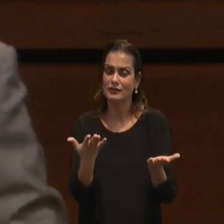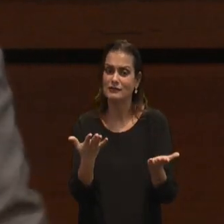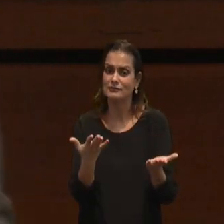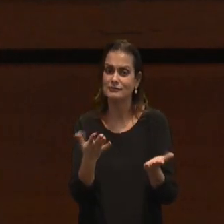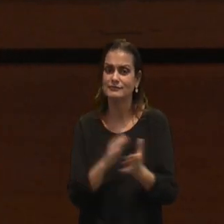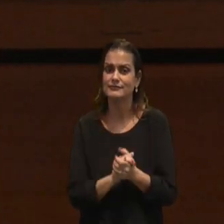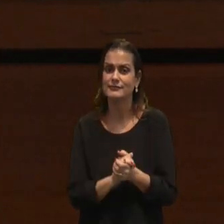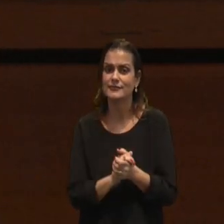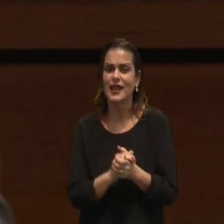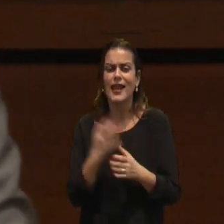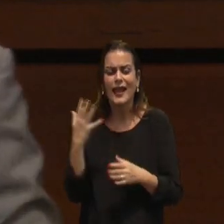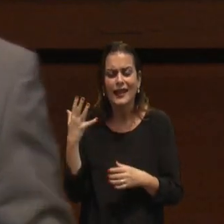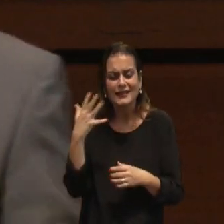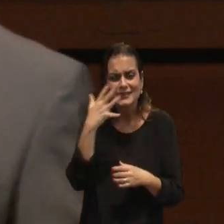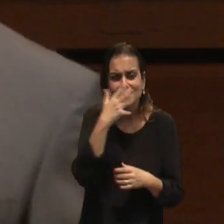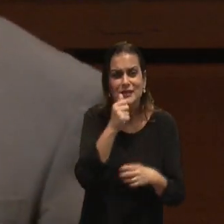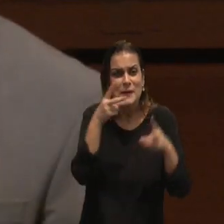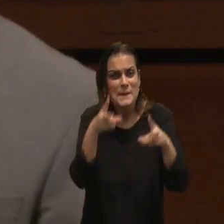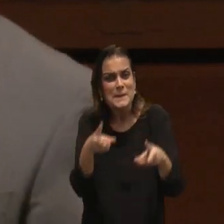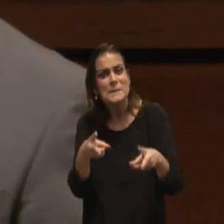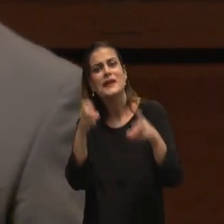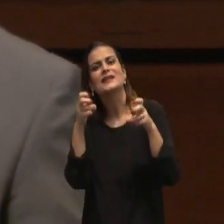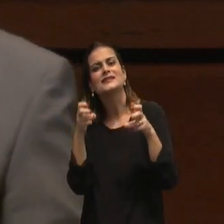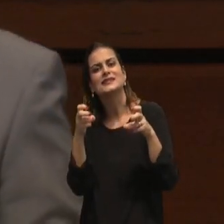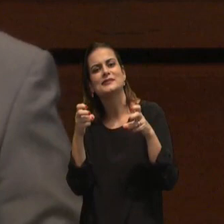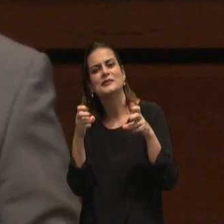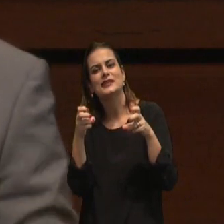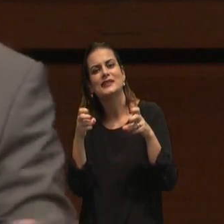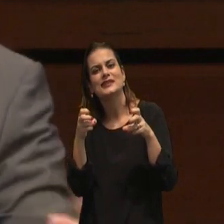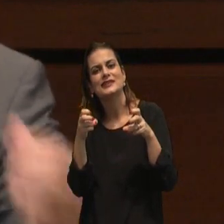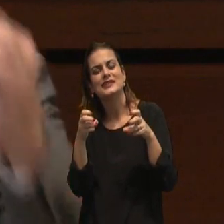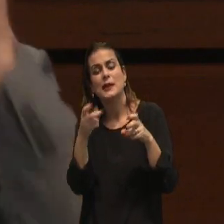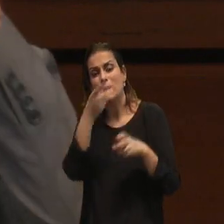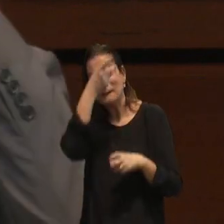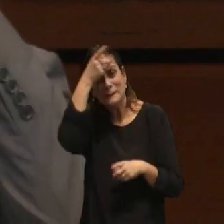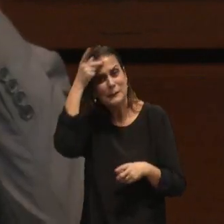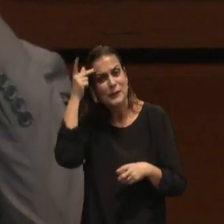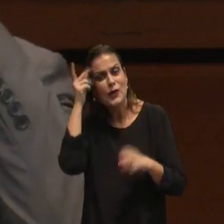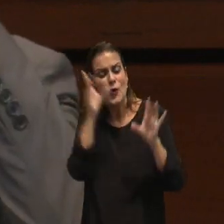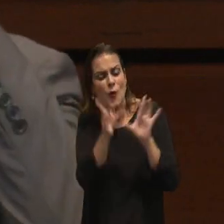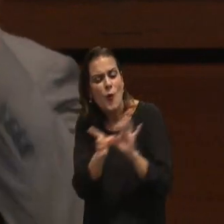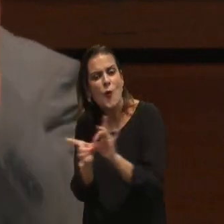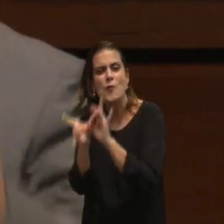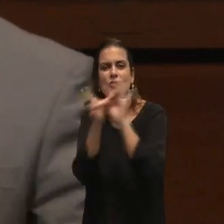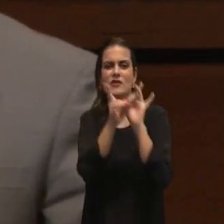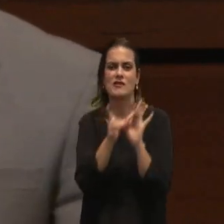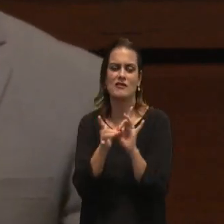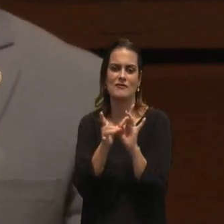Como é bonito percebermos estes irmãos nesta comunhão.